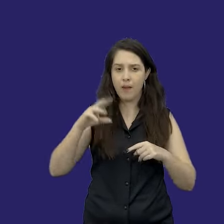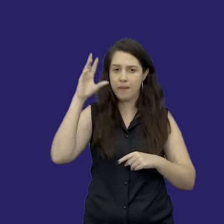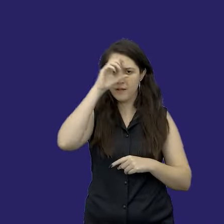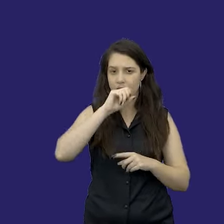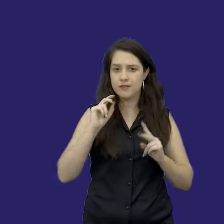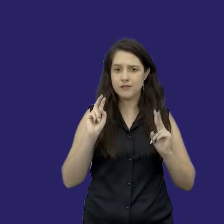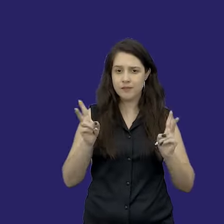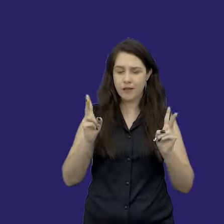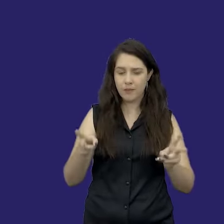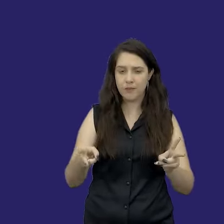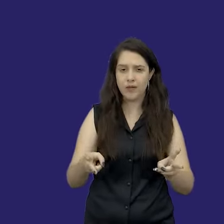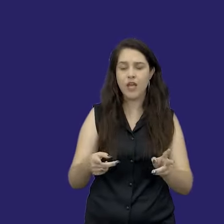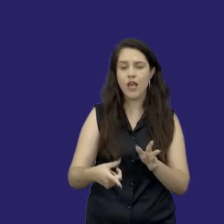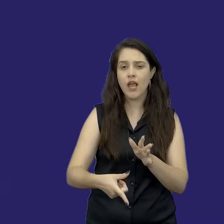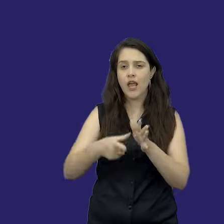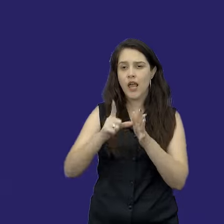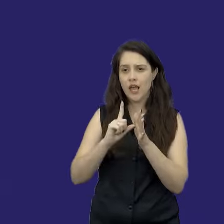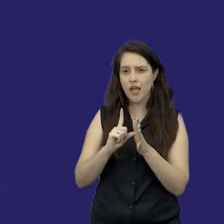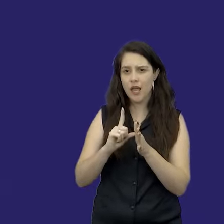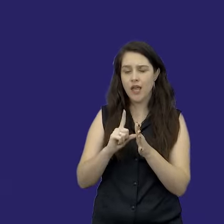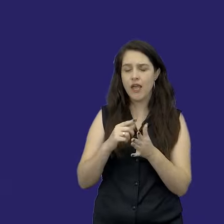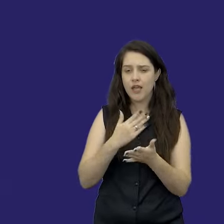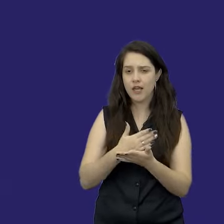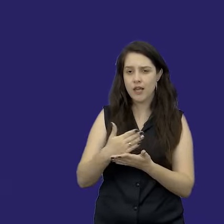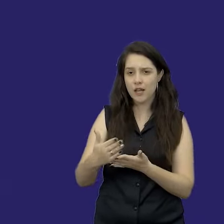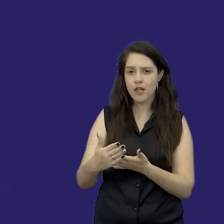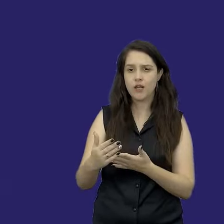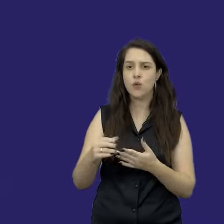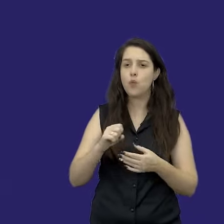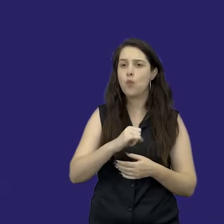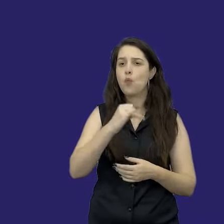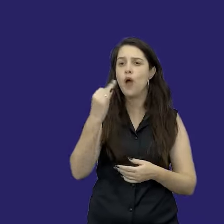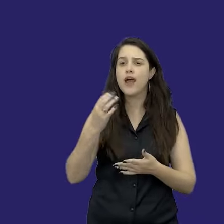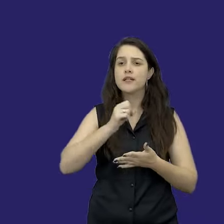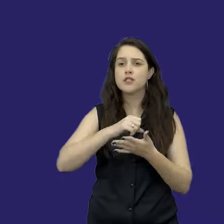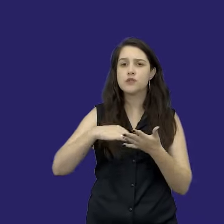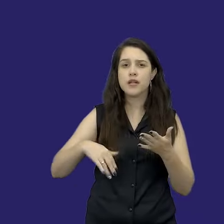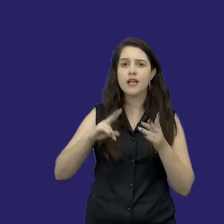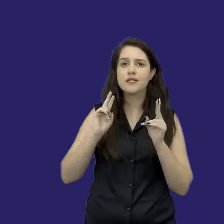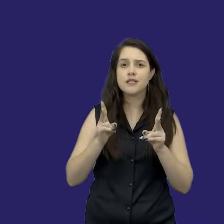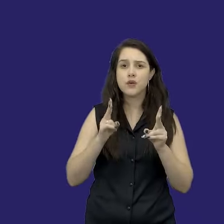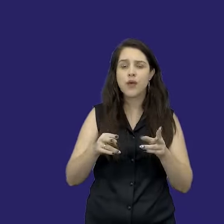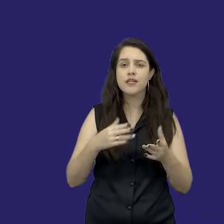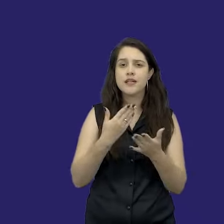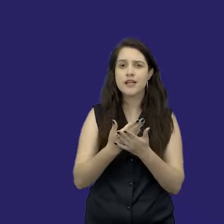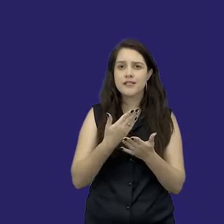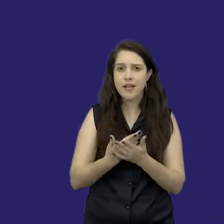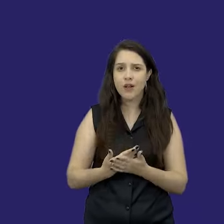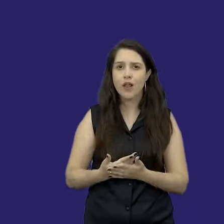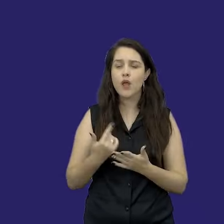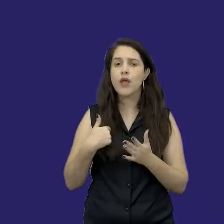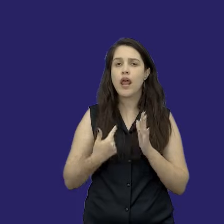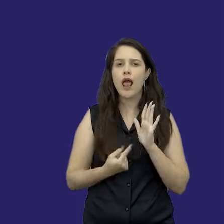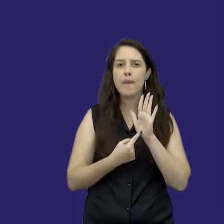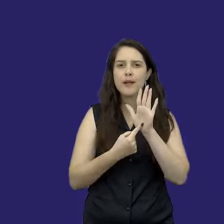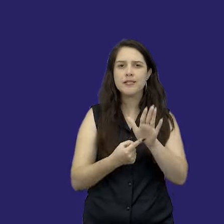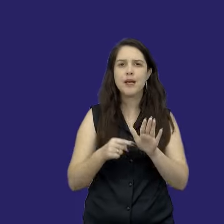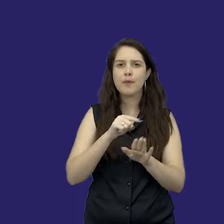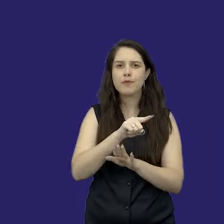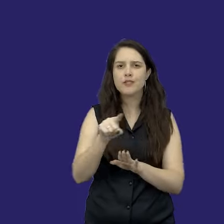Sempre, antes da gente iniciar em si quais são as atividades, a sequência das aulas, eu quero apresentar para